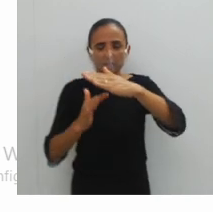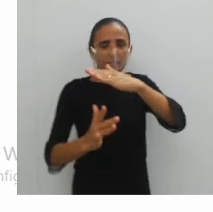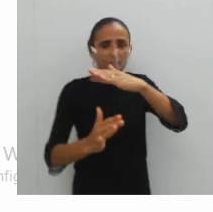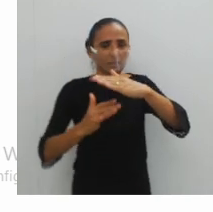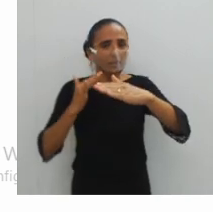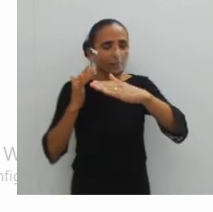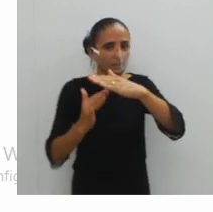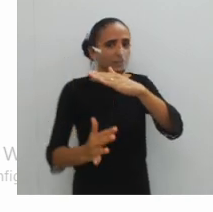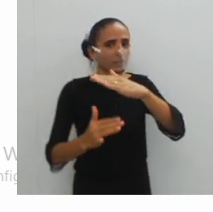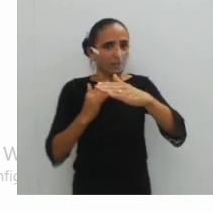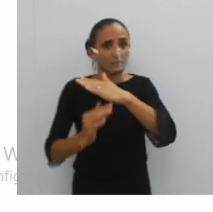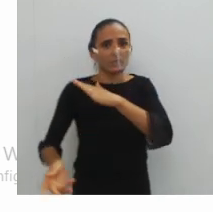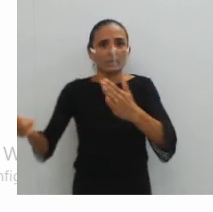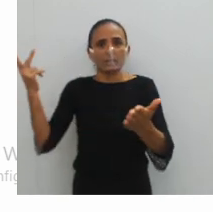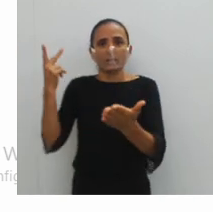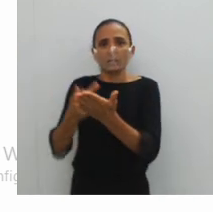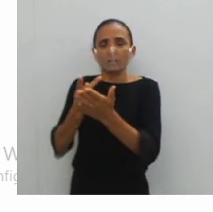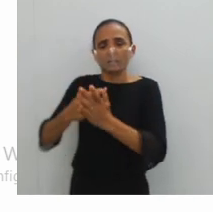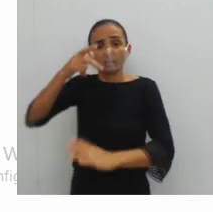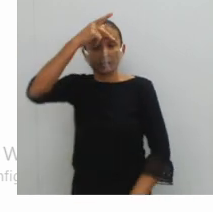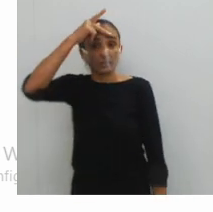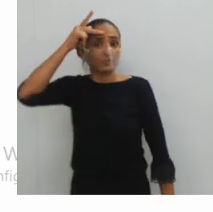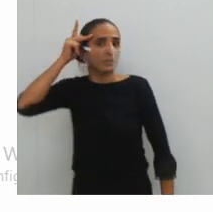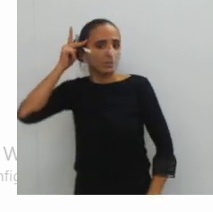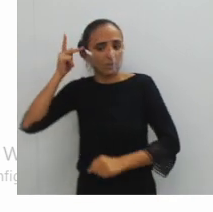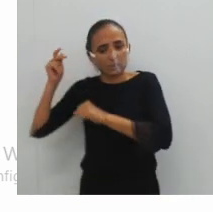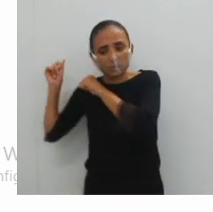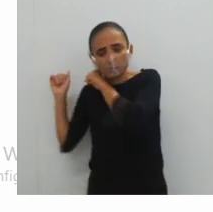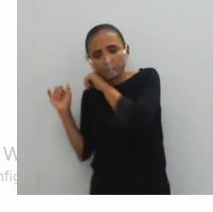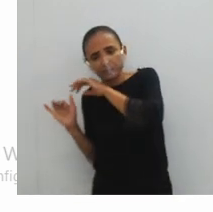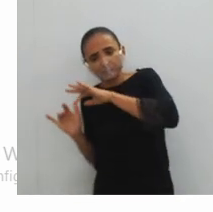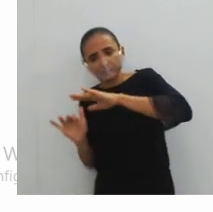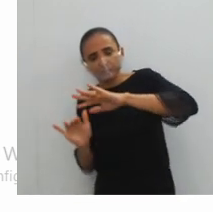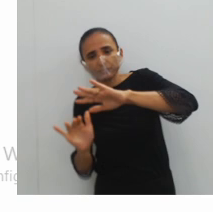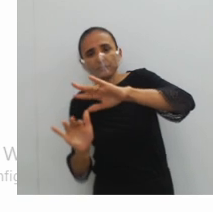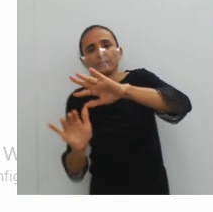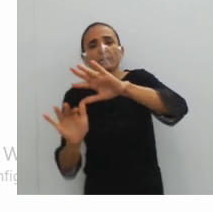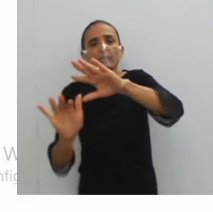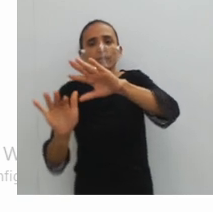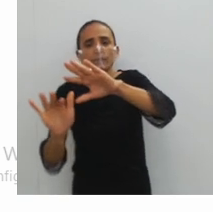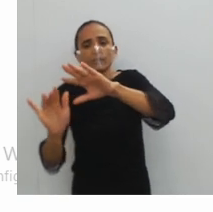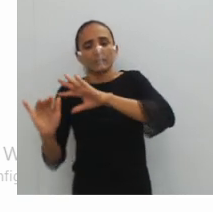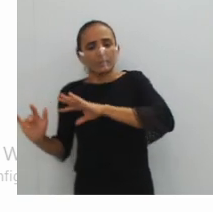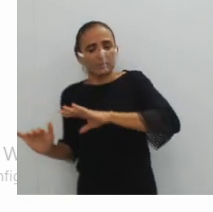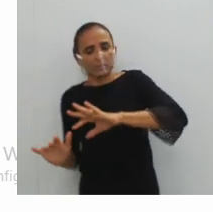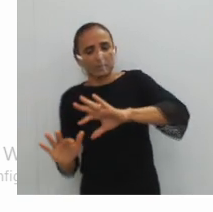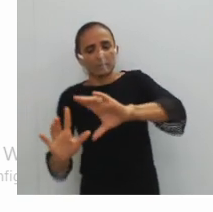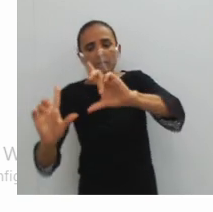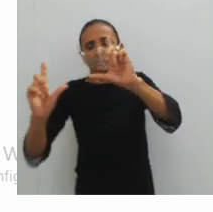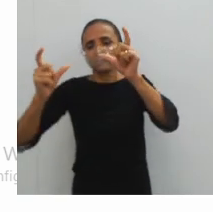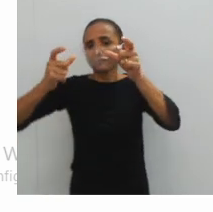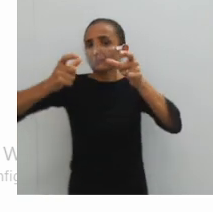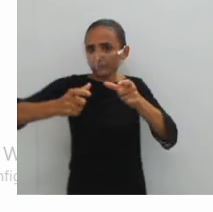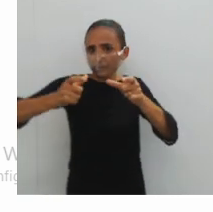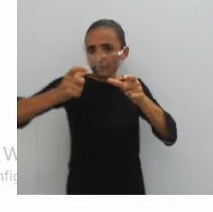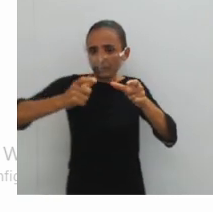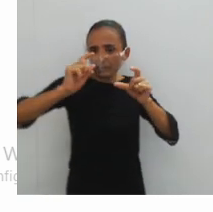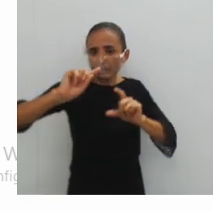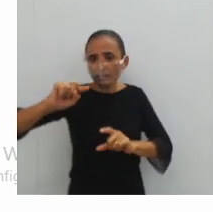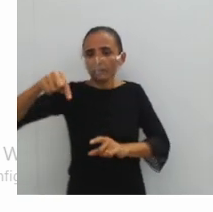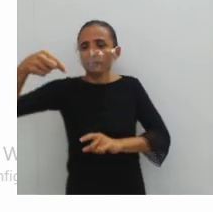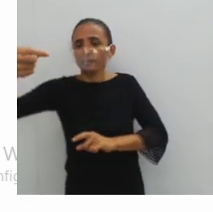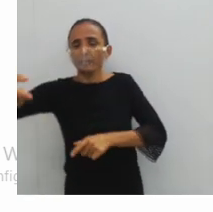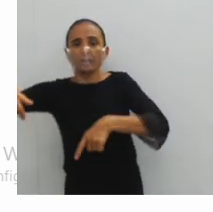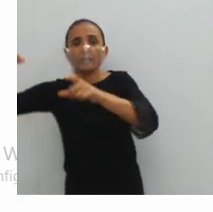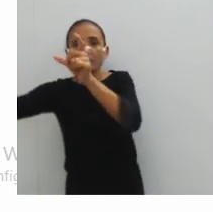sazonal aonde as pessoas migram de uma localidade para outra e repetem